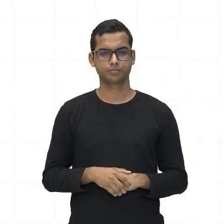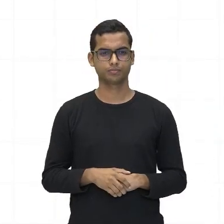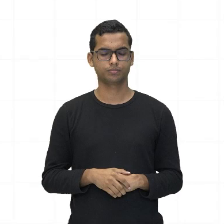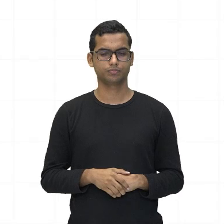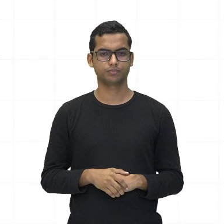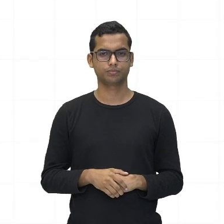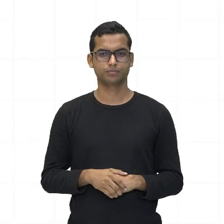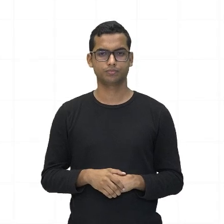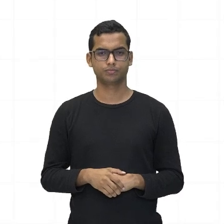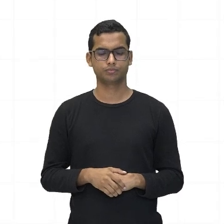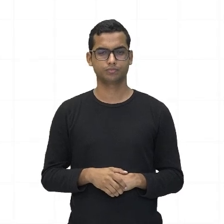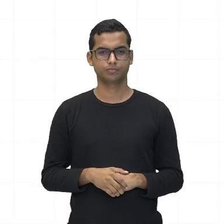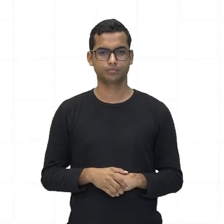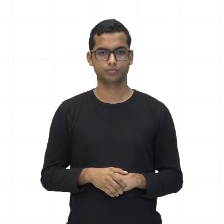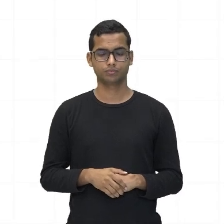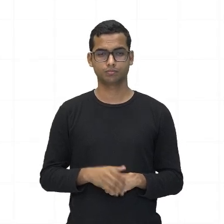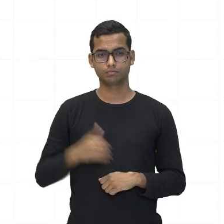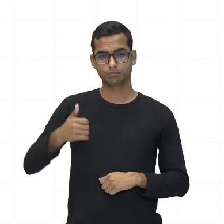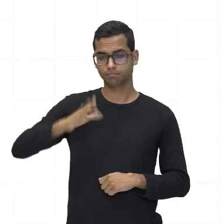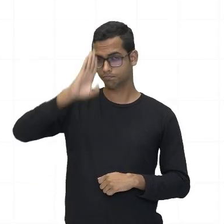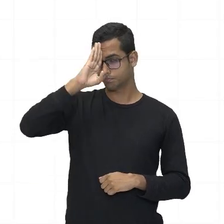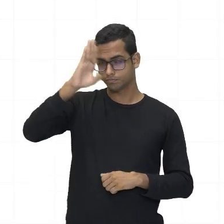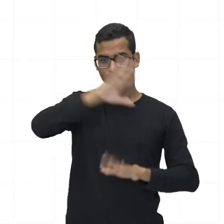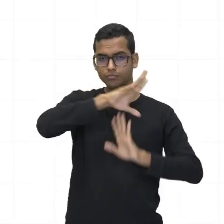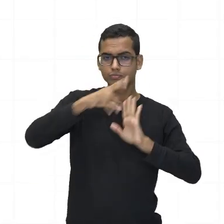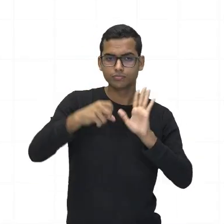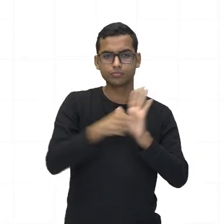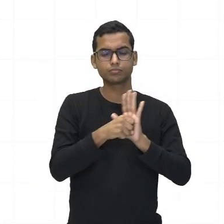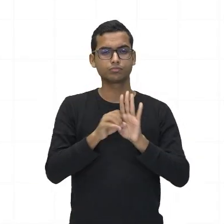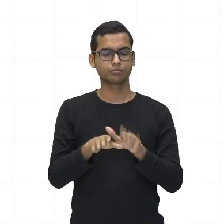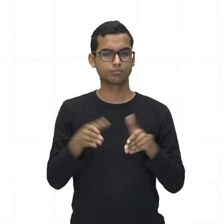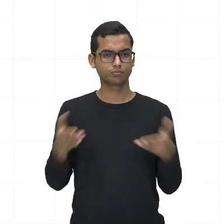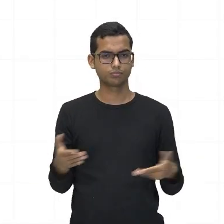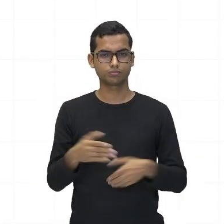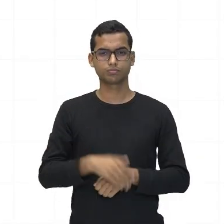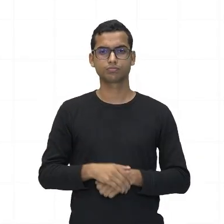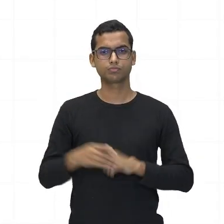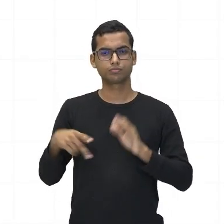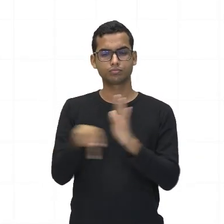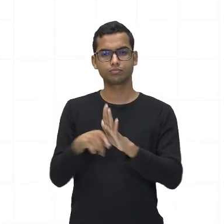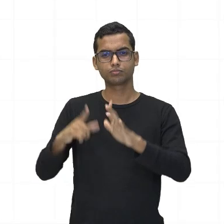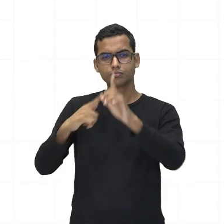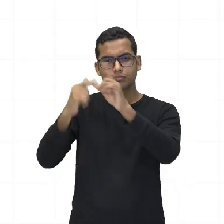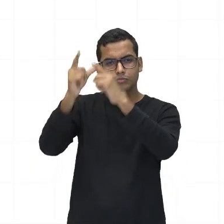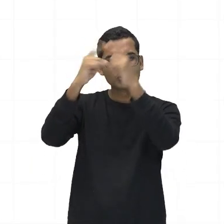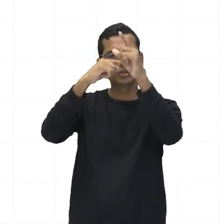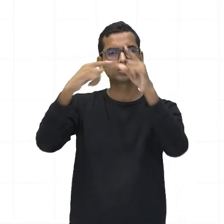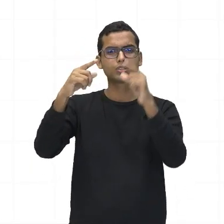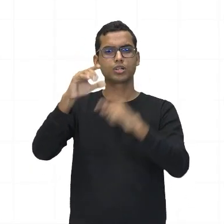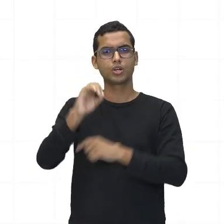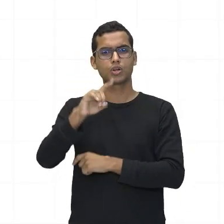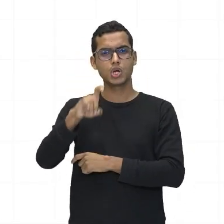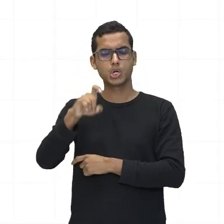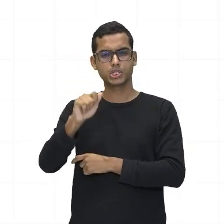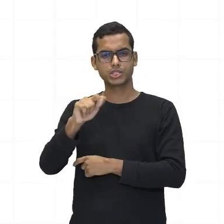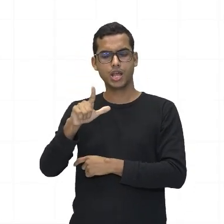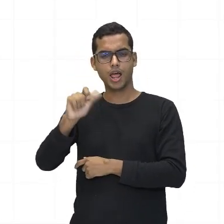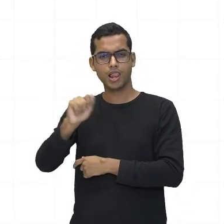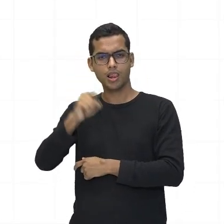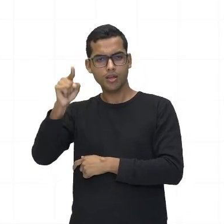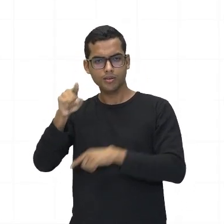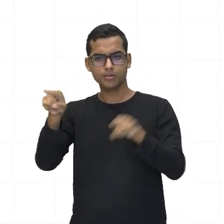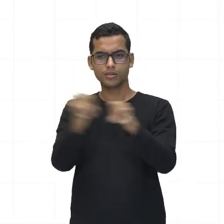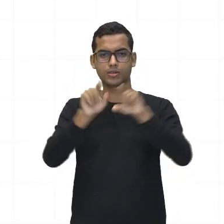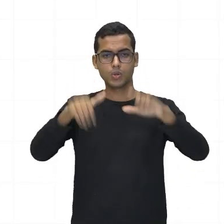temos como um dos principais símbolos do candomblé a estrela de Oxalá, né? O